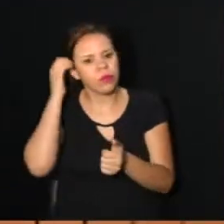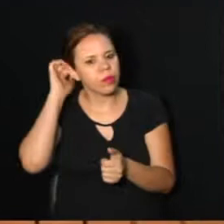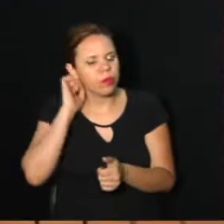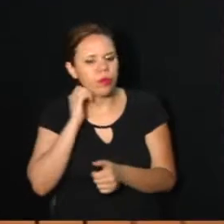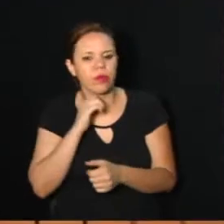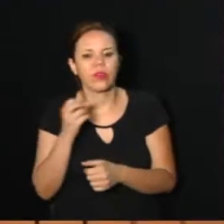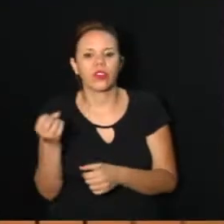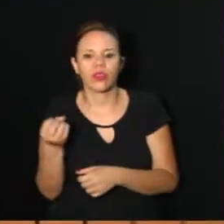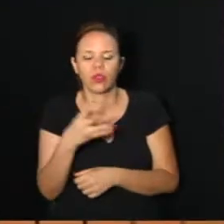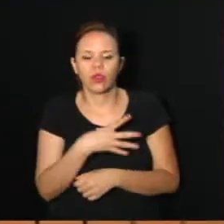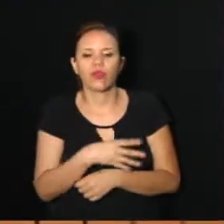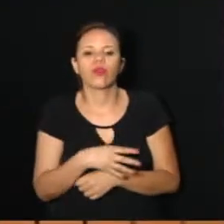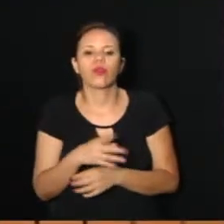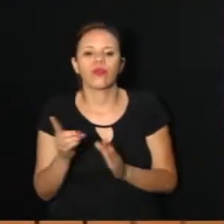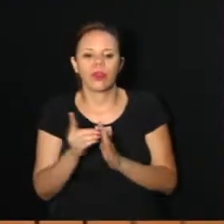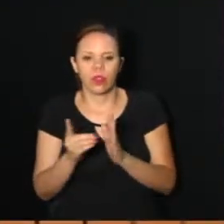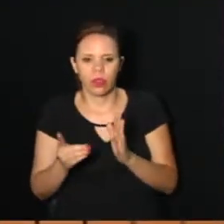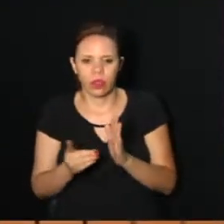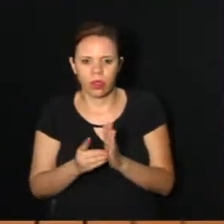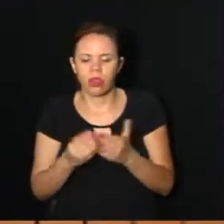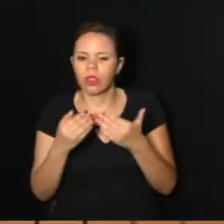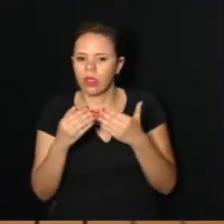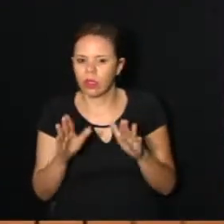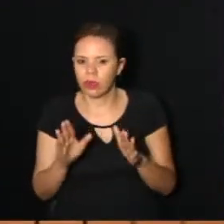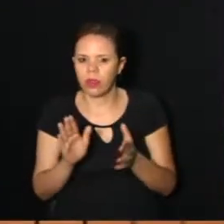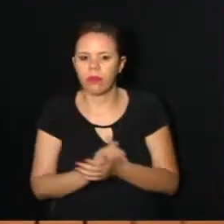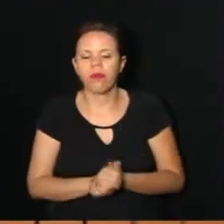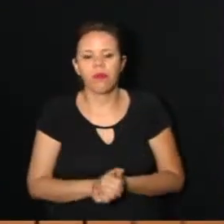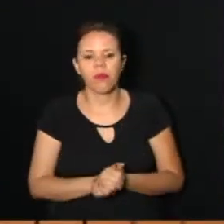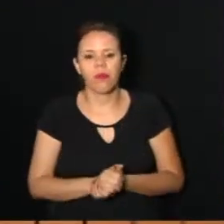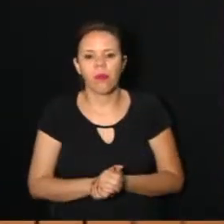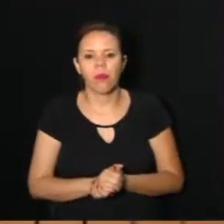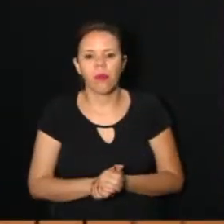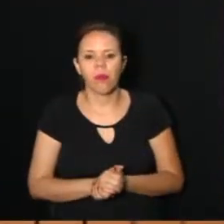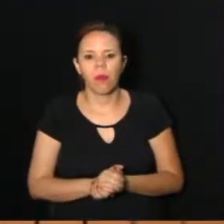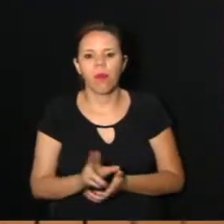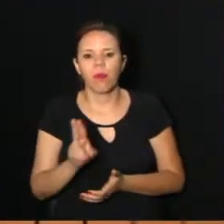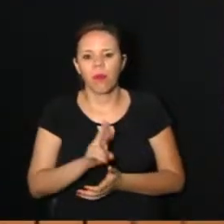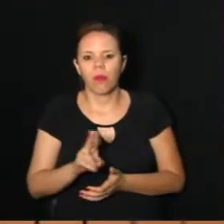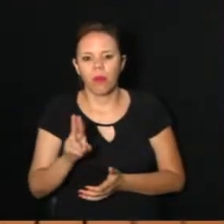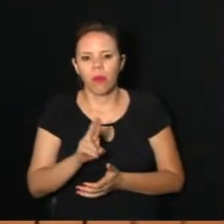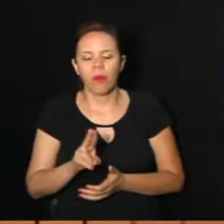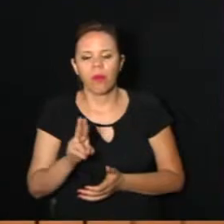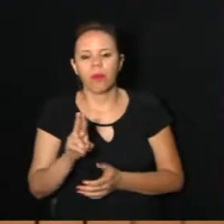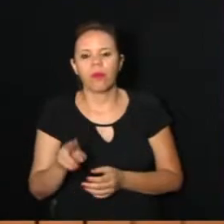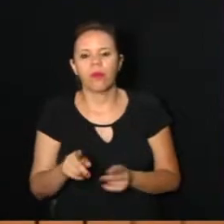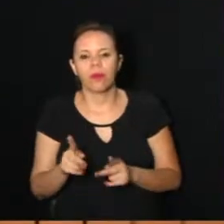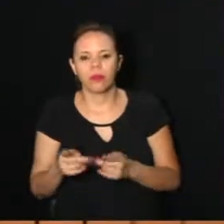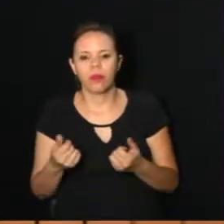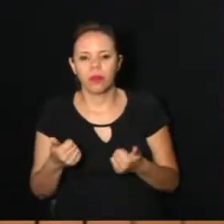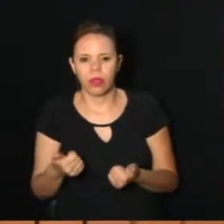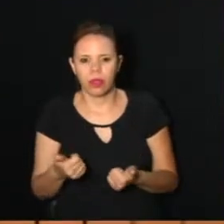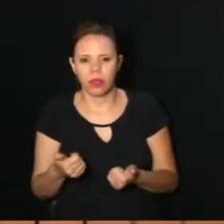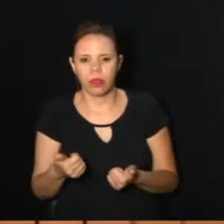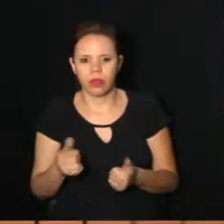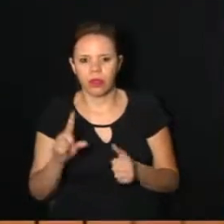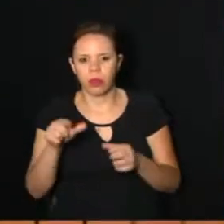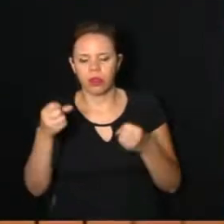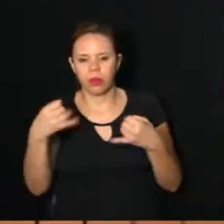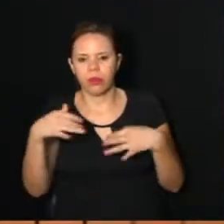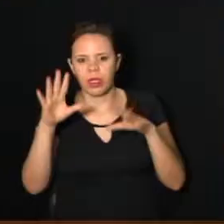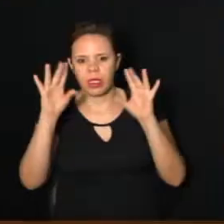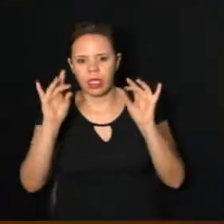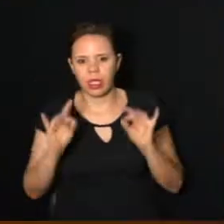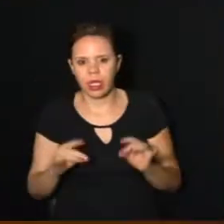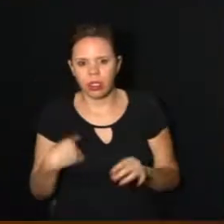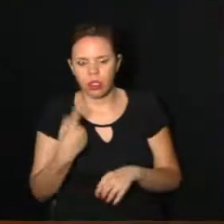novo decreto em que iremos liberar, então, o alvará de uso para baixa incomodidade. Tá bom? Depois eu explico com mais detalhe a